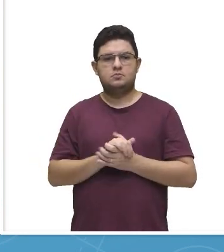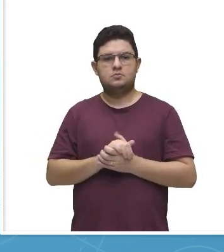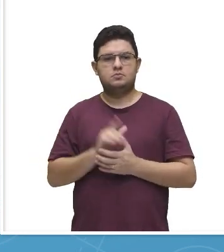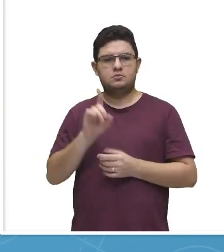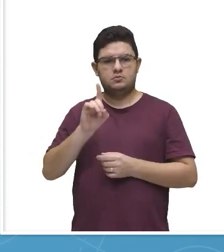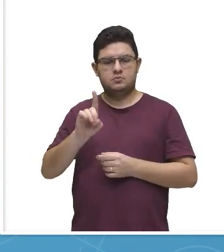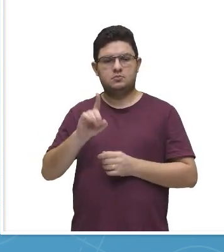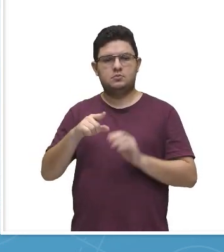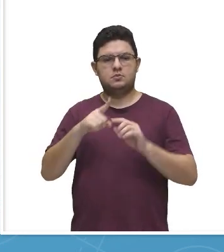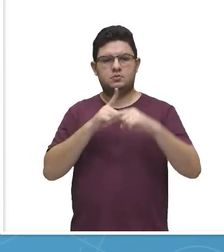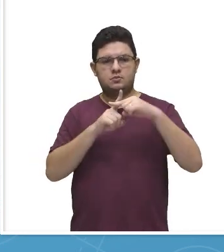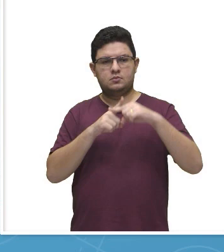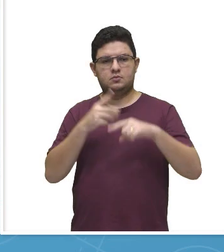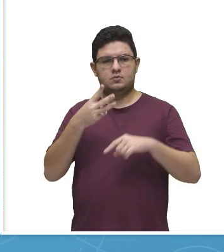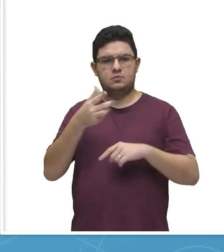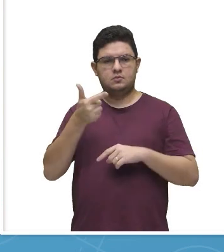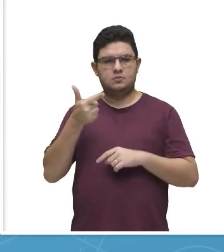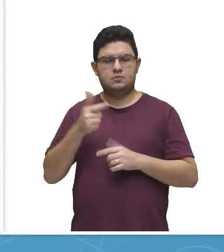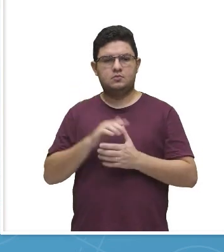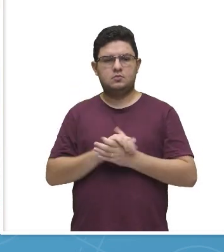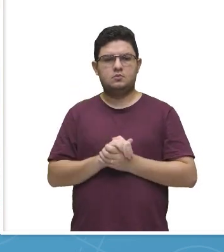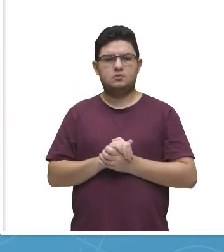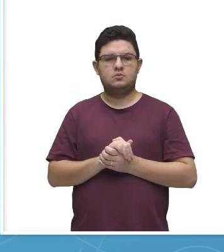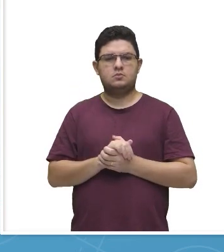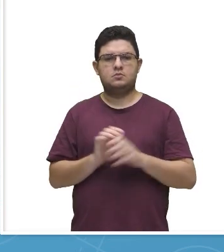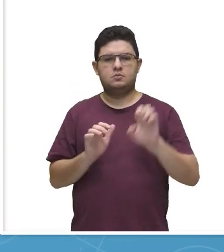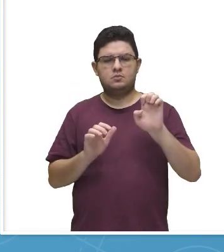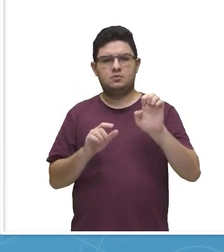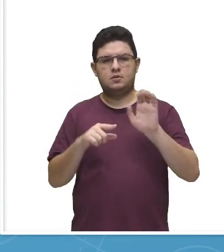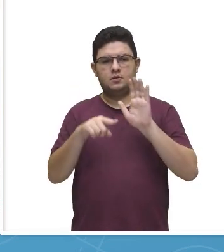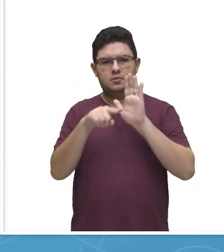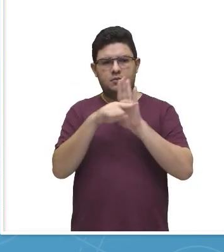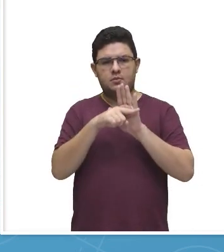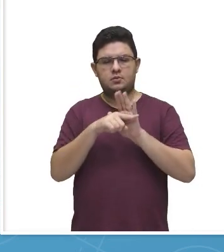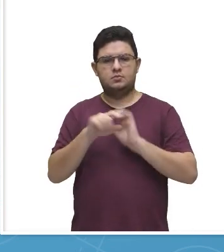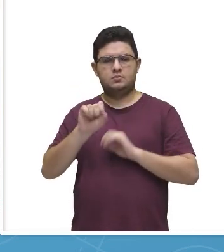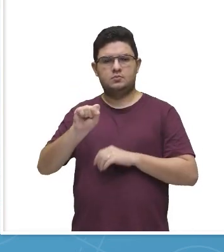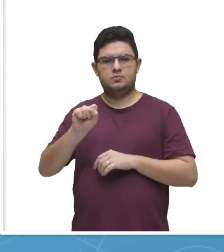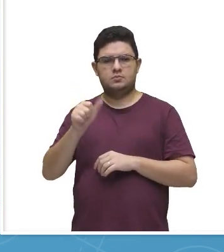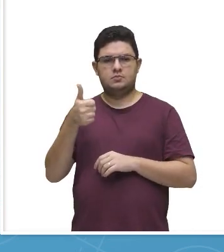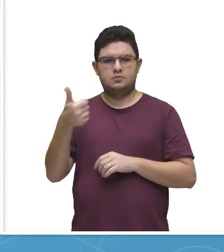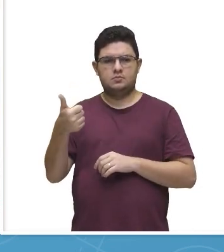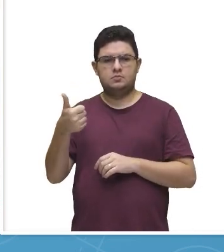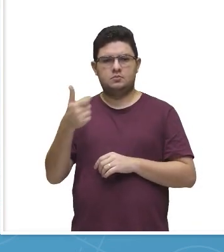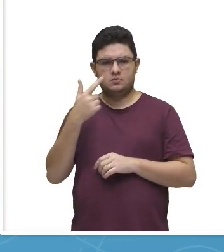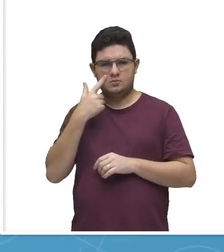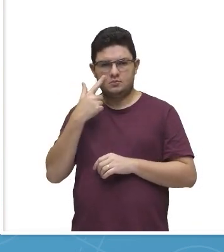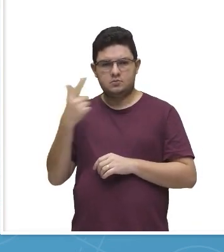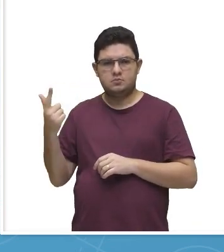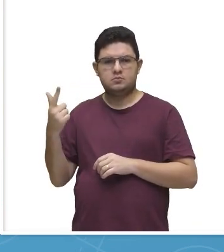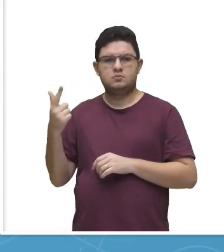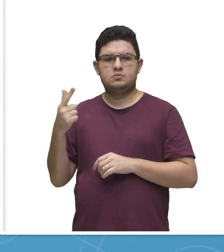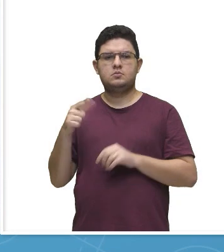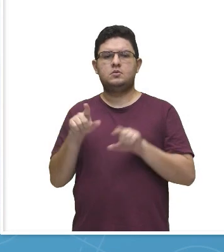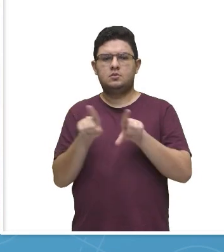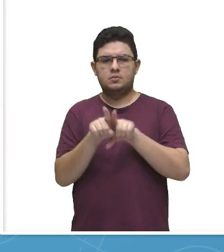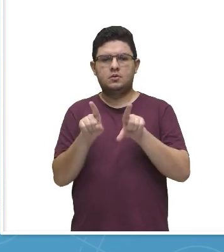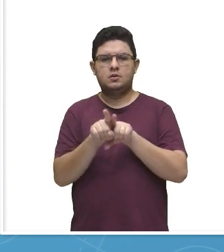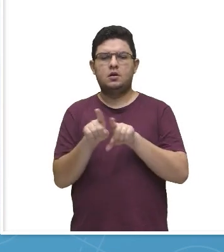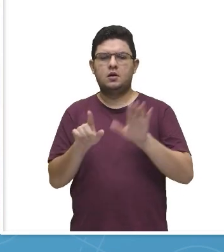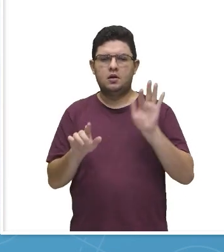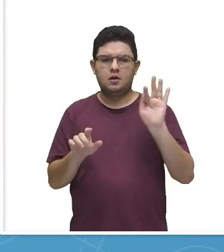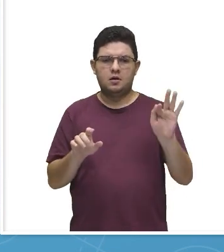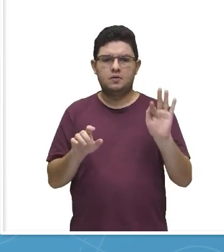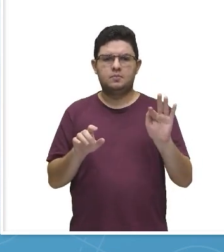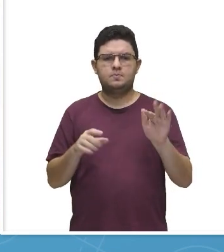343. Então, vamos ao comentário dessa questão aqui. Né? Para cada item, devemos observar as regras operacionais